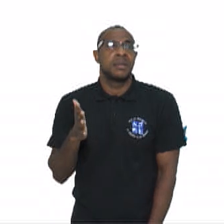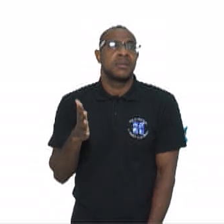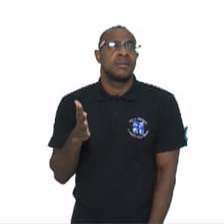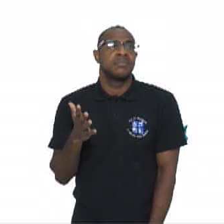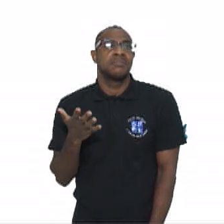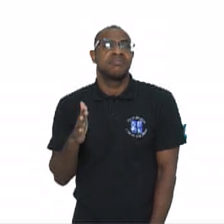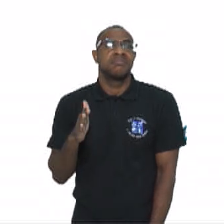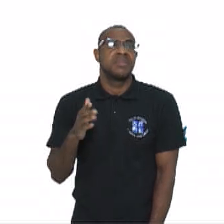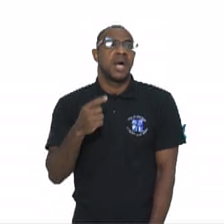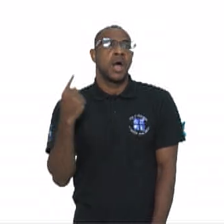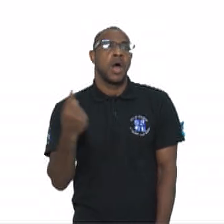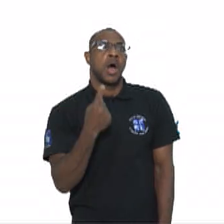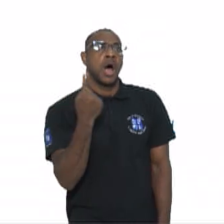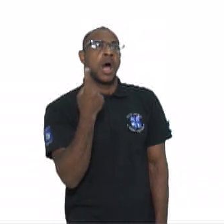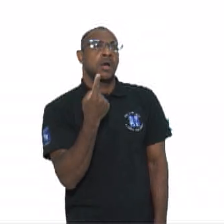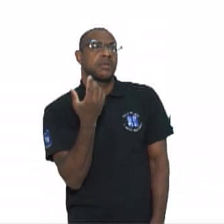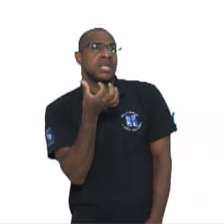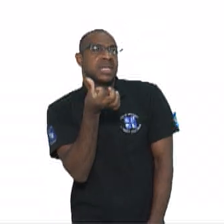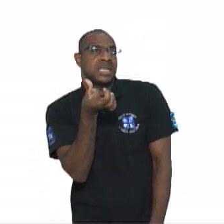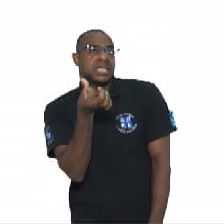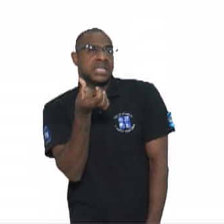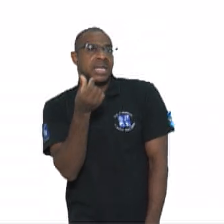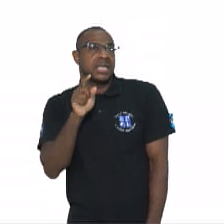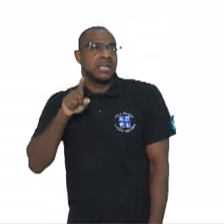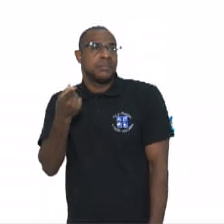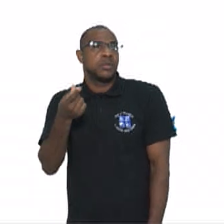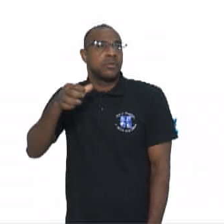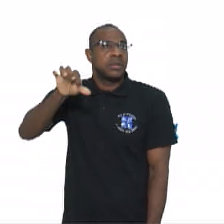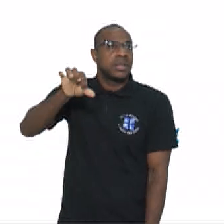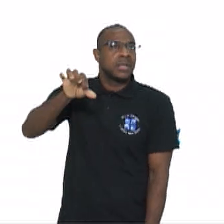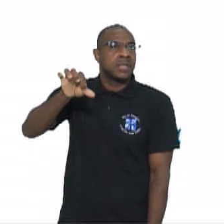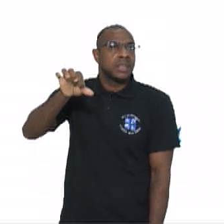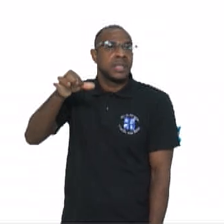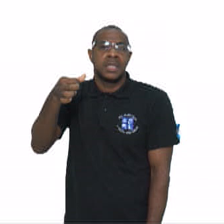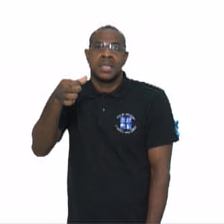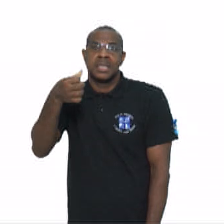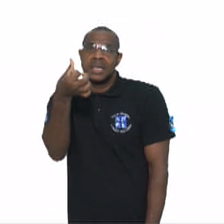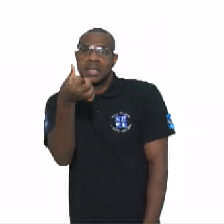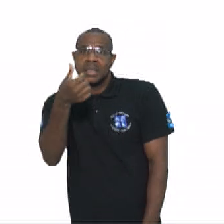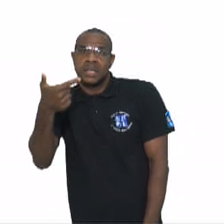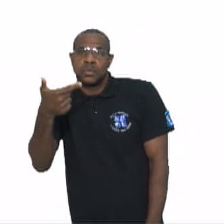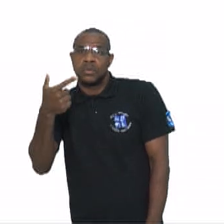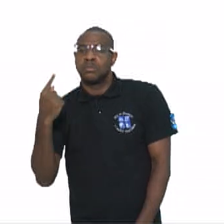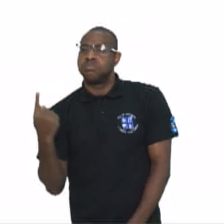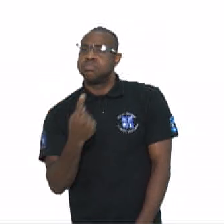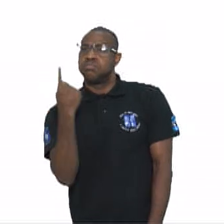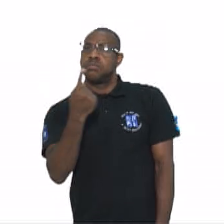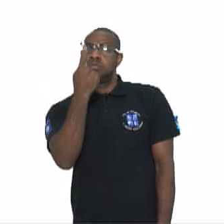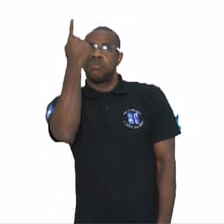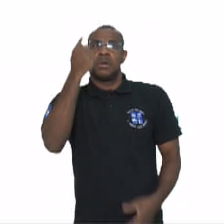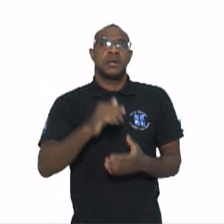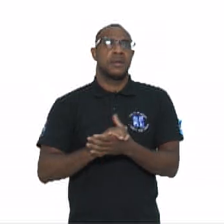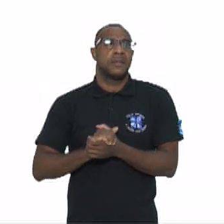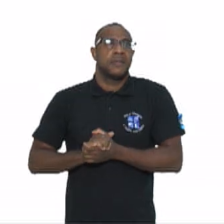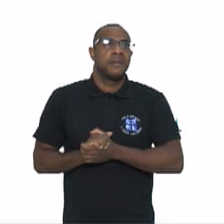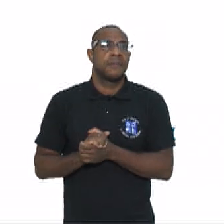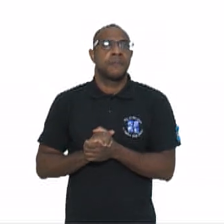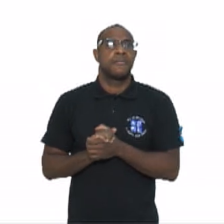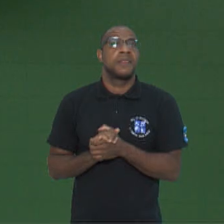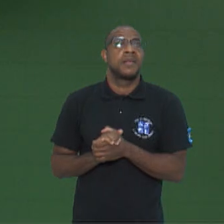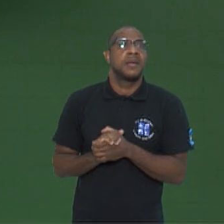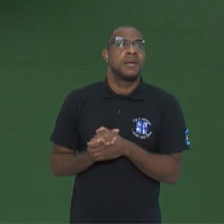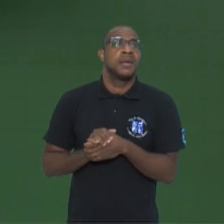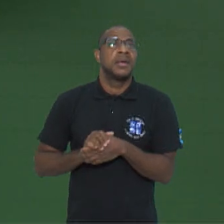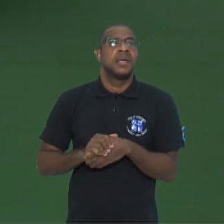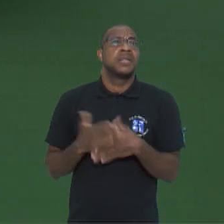sempre quando a gente passar uma altitude de montanha, é sempre em relação ao nível do mar. Então, essa montanha aqui está 6.968 acima do mar, é